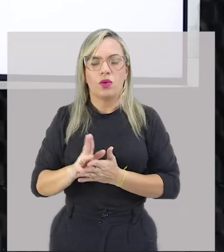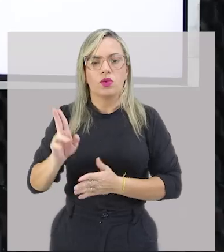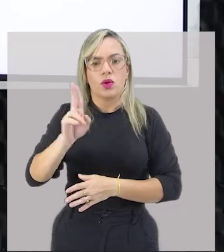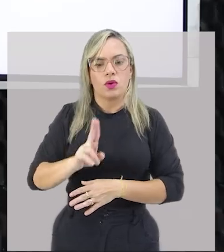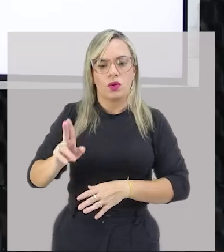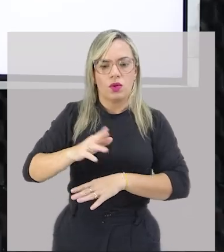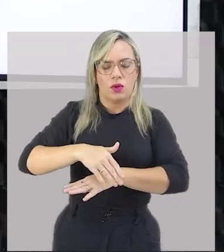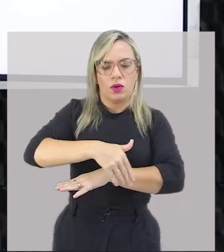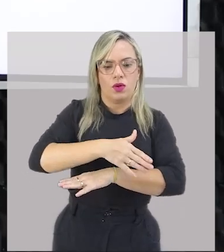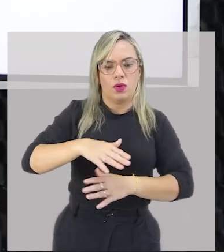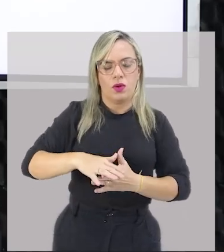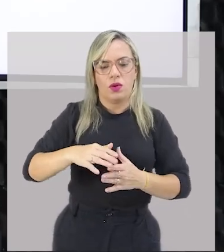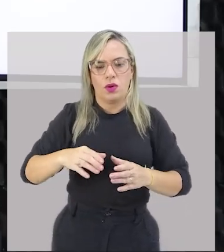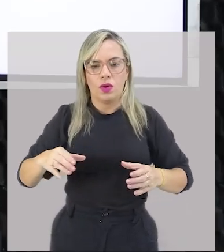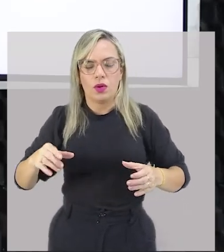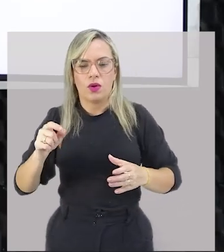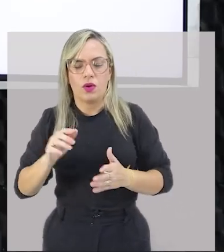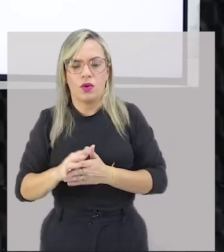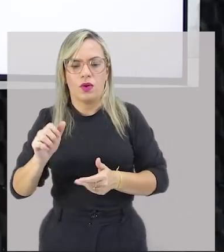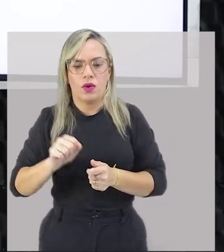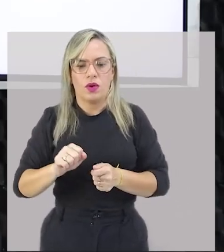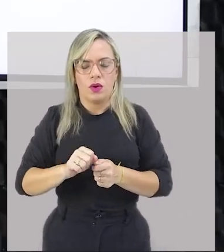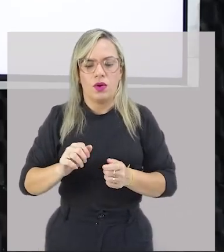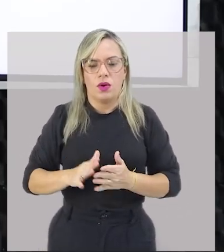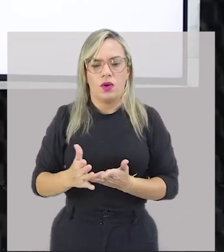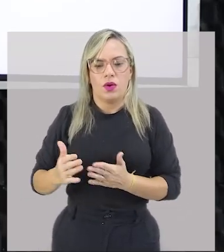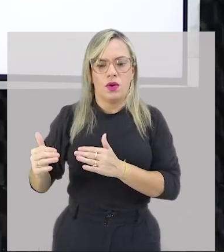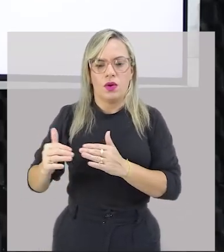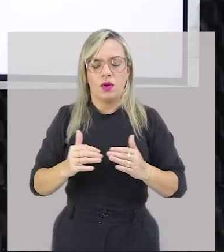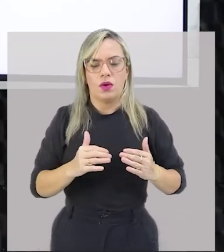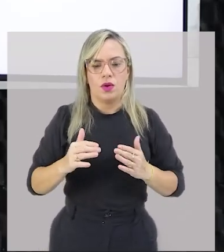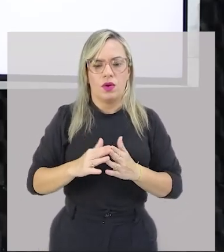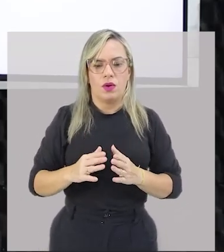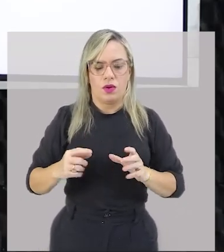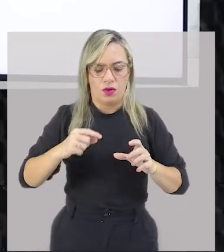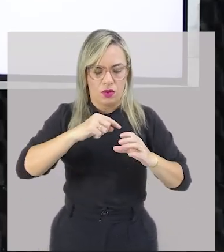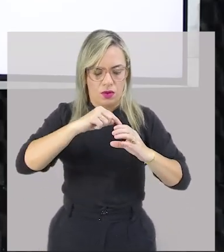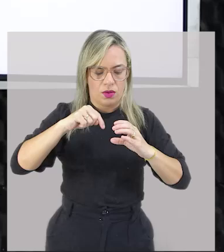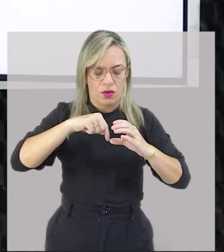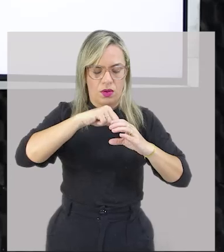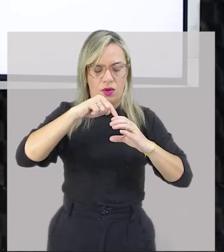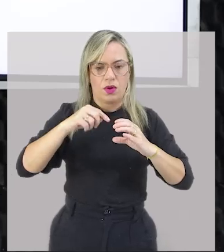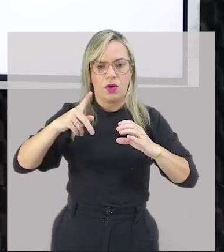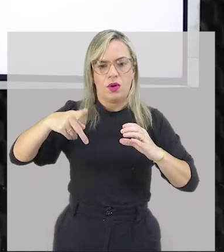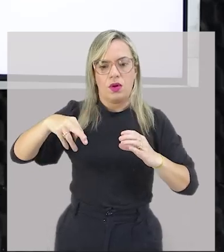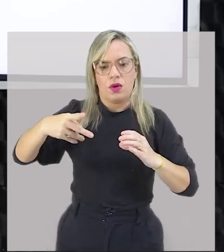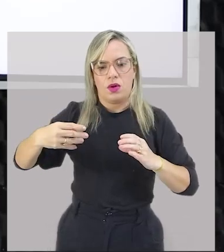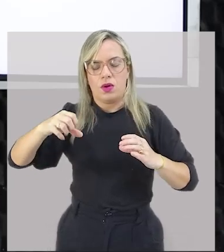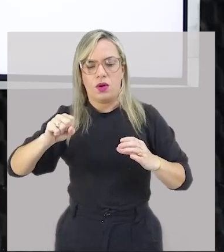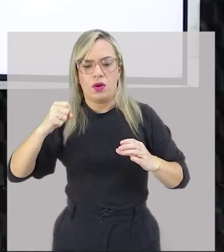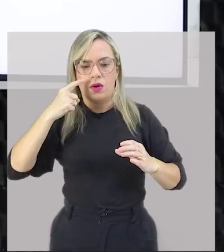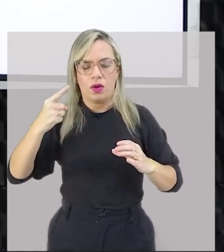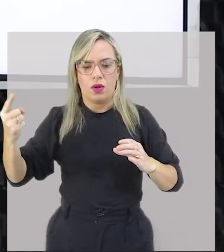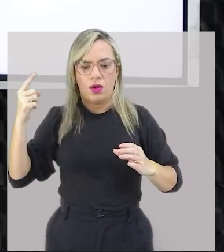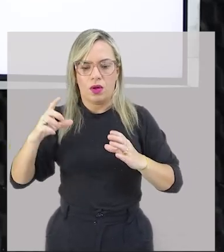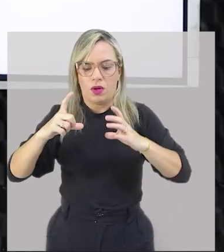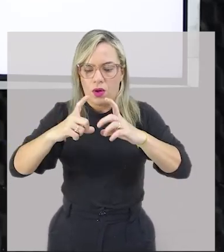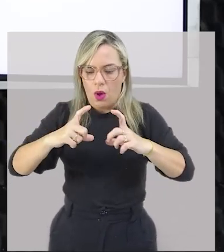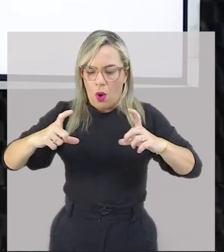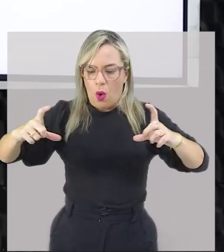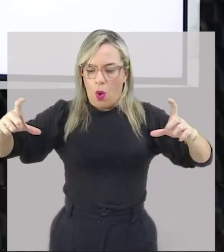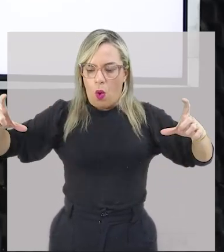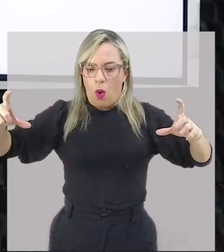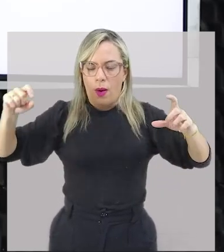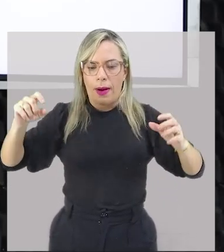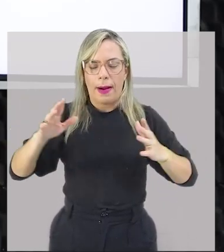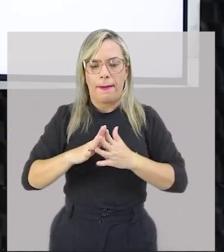eles têm em comum com relação aos seus pneus, os seus pneumáticos. Todos eles têm pneus bem